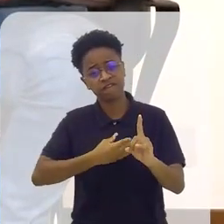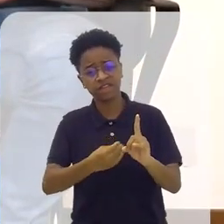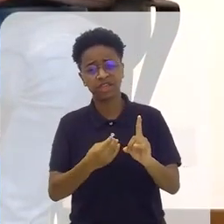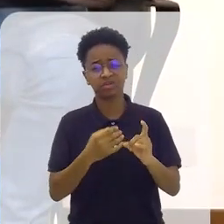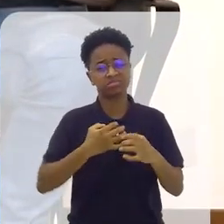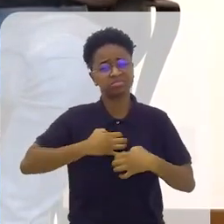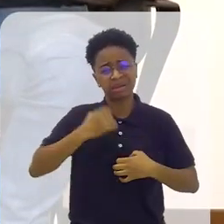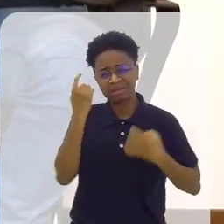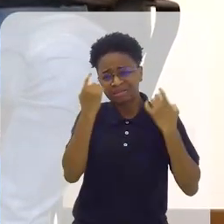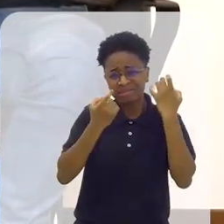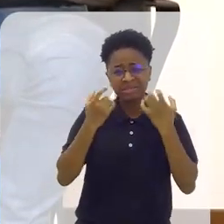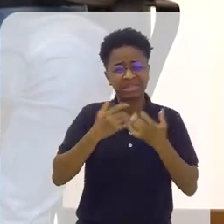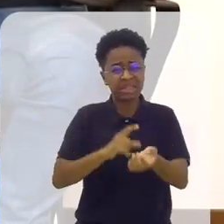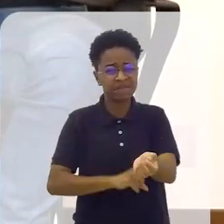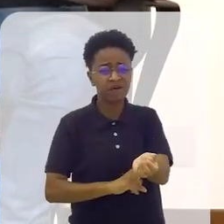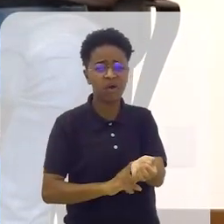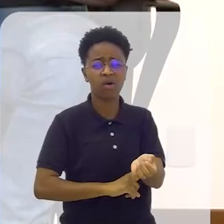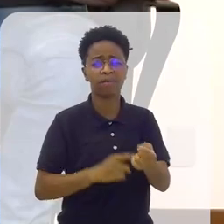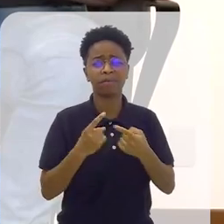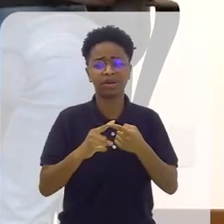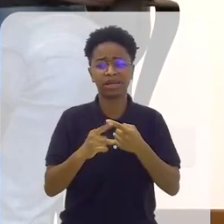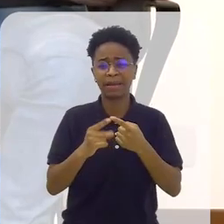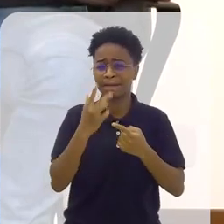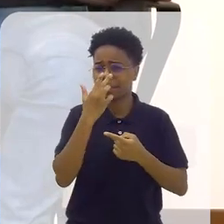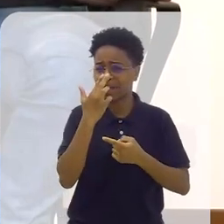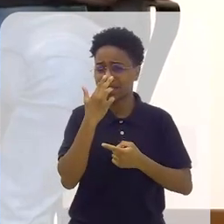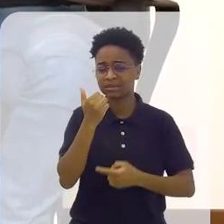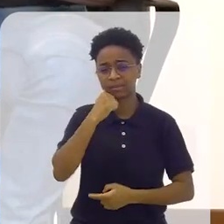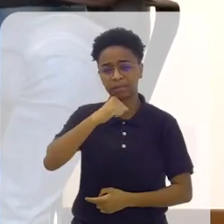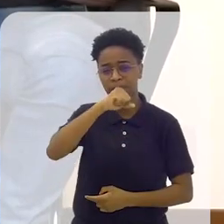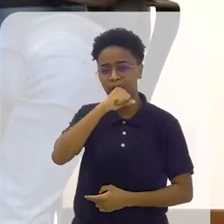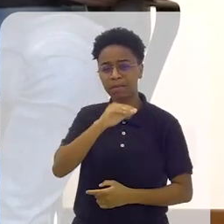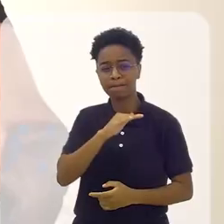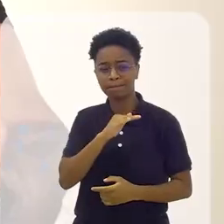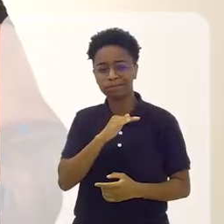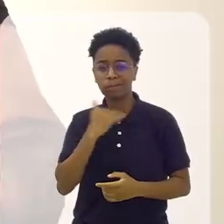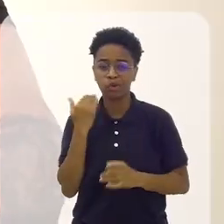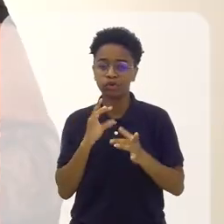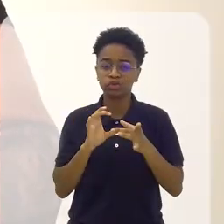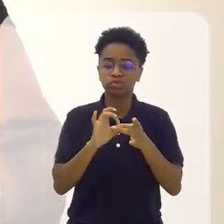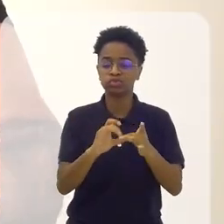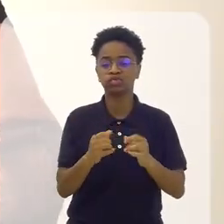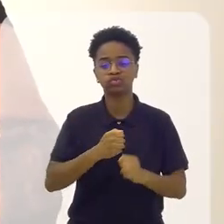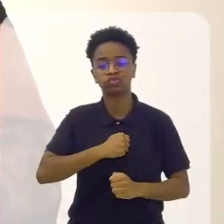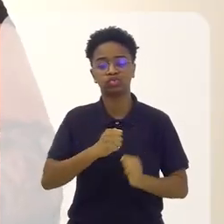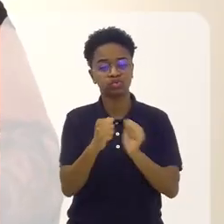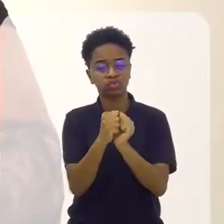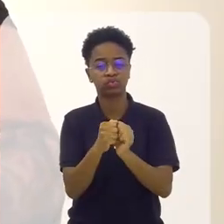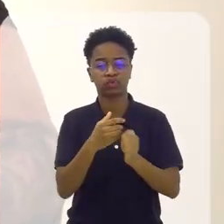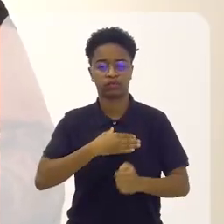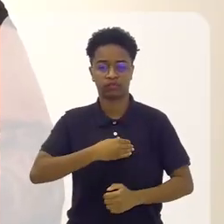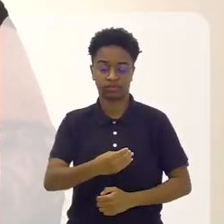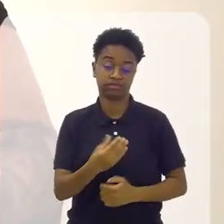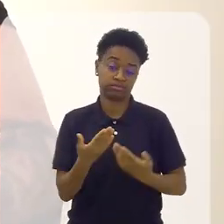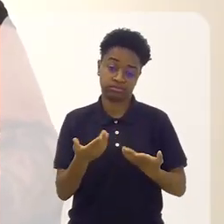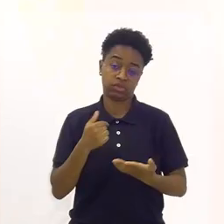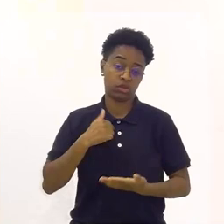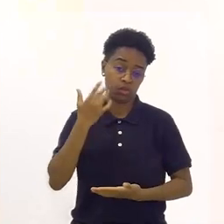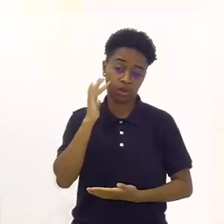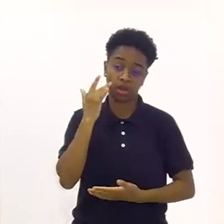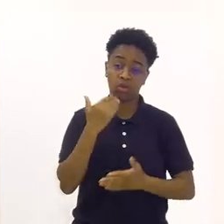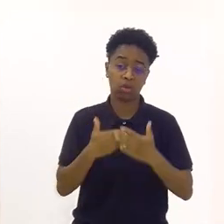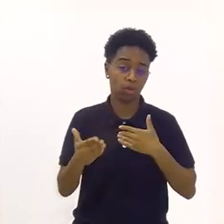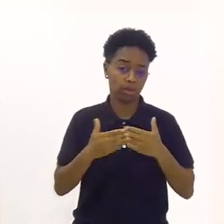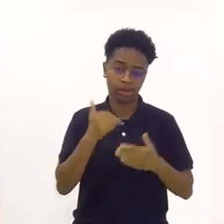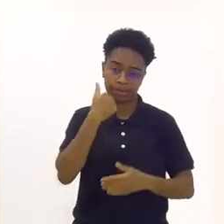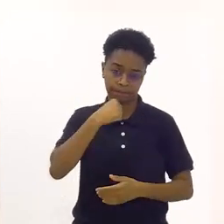filho. O desespero. Você, tipo, morre um pouco com aquela mãe, né? Eu acho que, como você falou, é o medo de toda mãe, de todo pai.